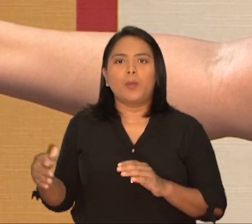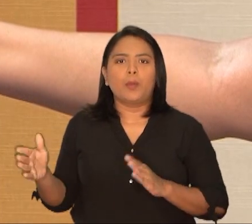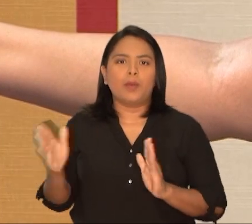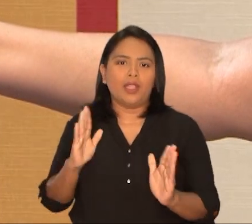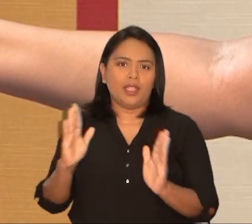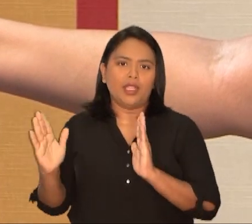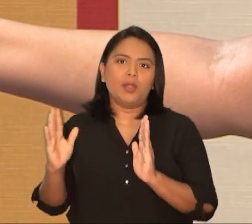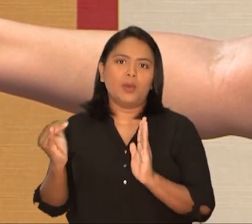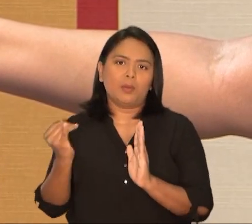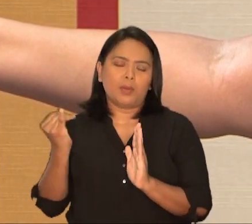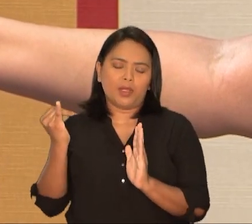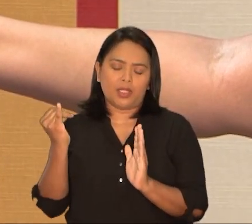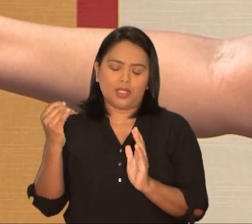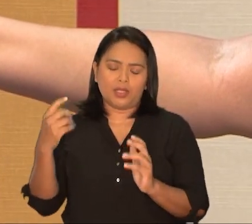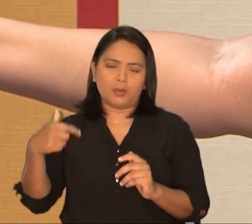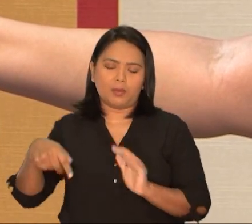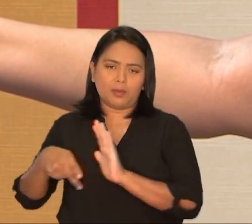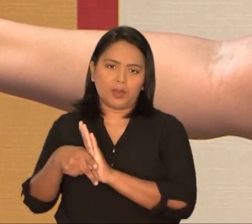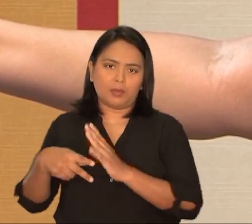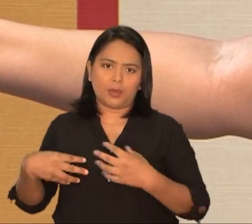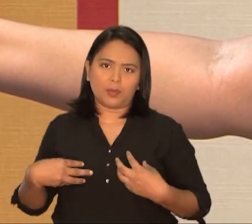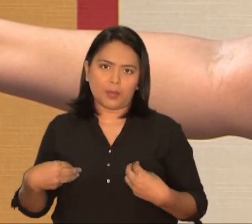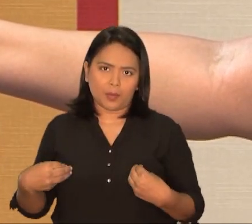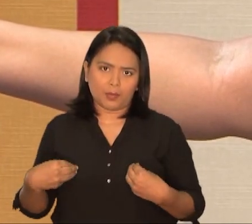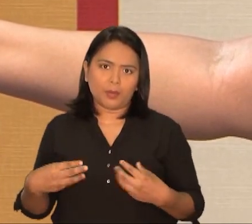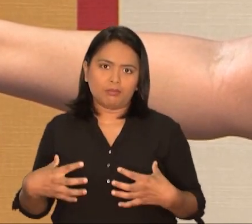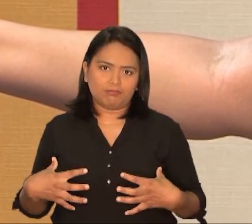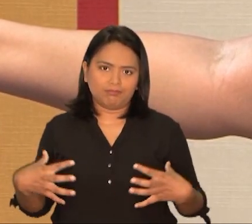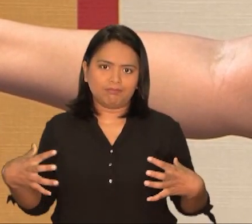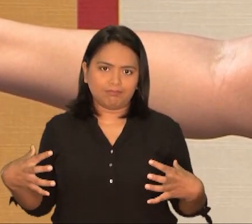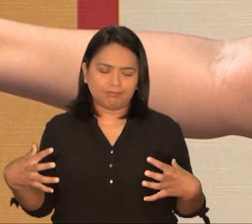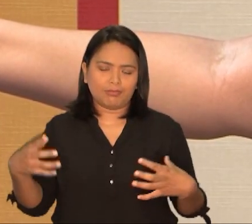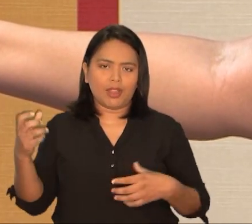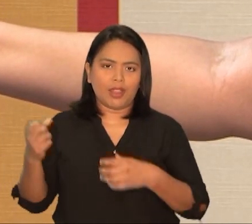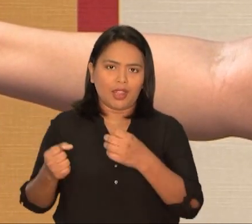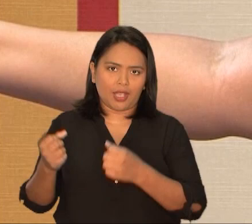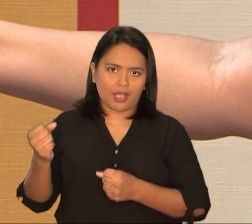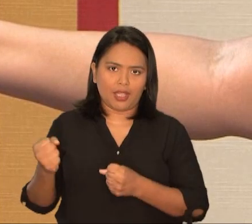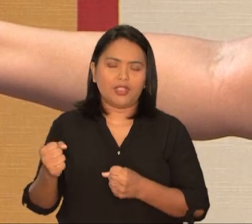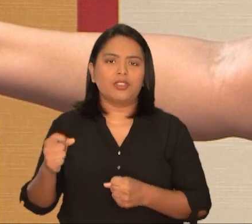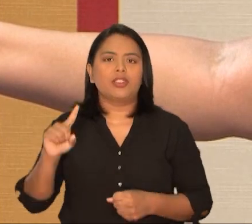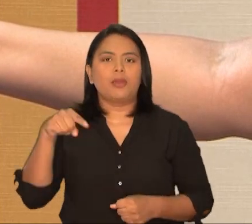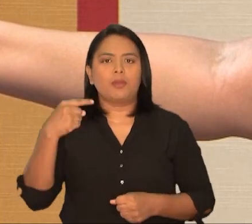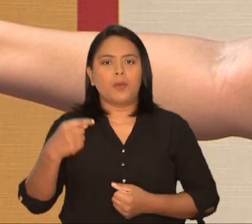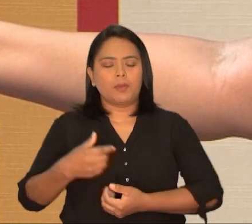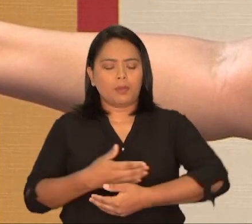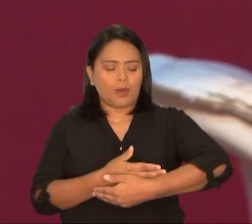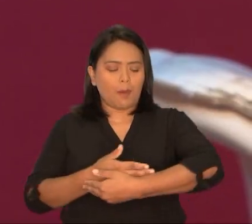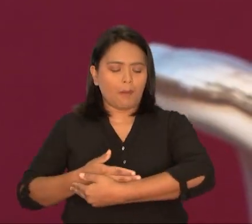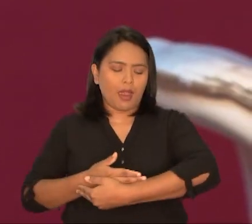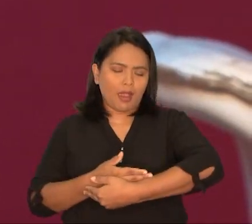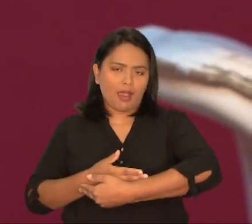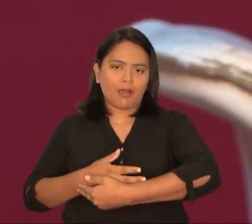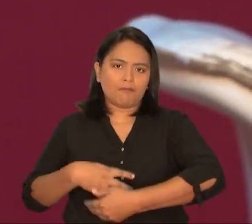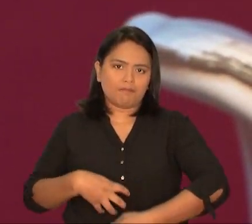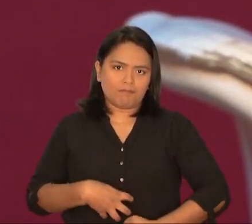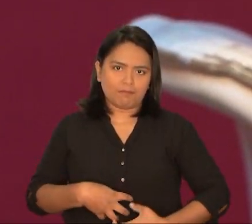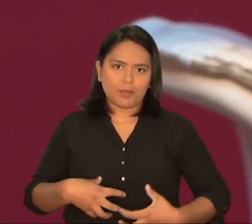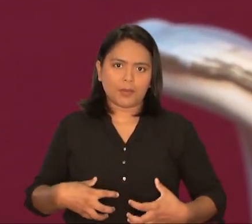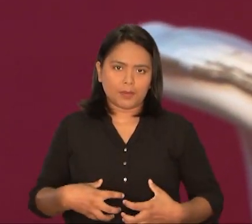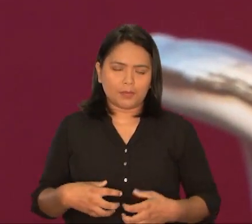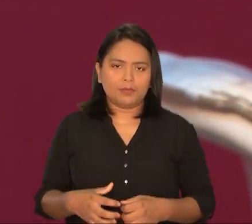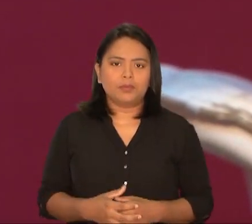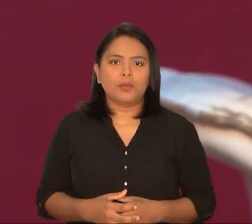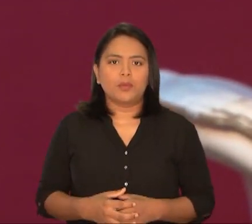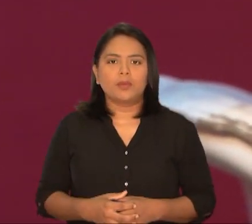leite aconteça. A gente tem um estômago que mais que dobra de tamanho, ali por volta dos 30 ml. E ao final da primeira semana, a gente já tem